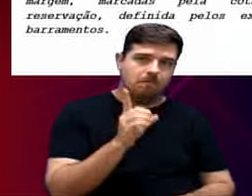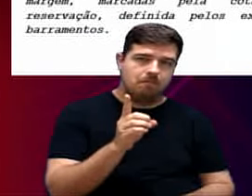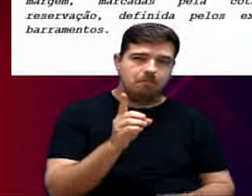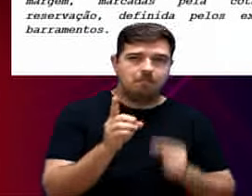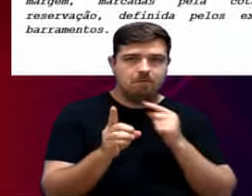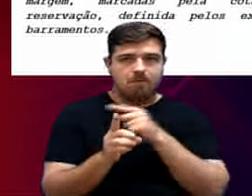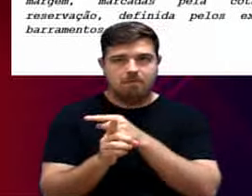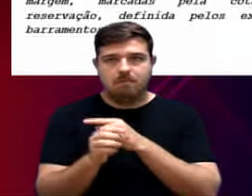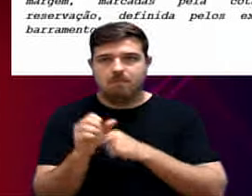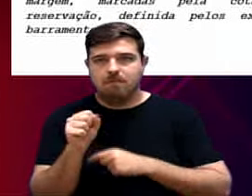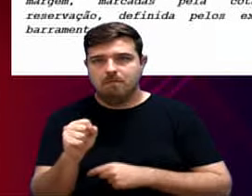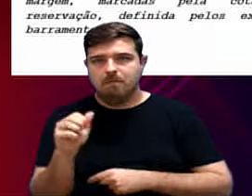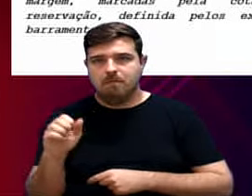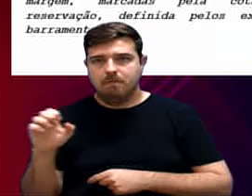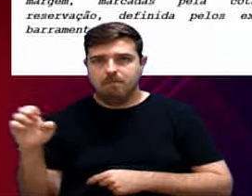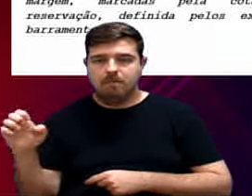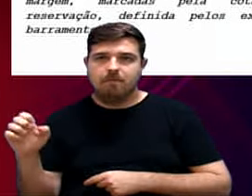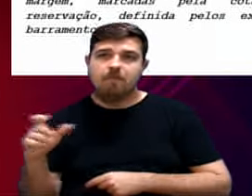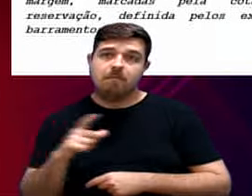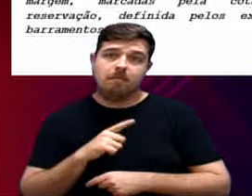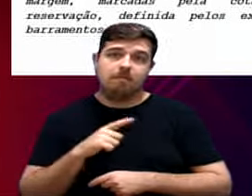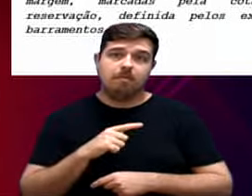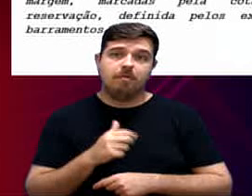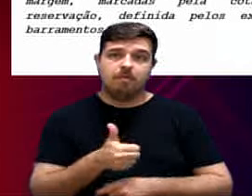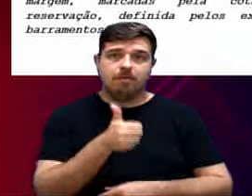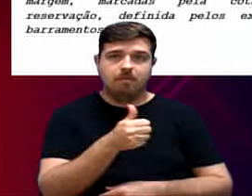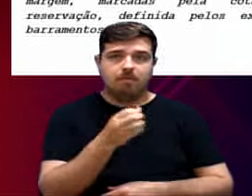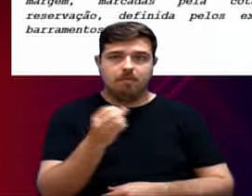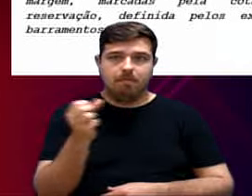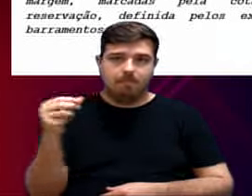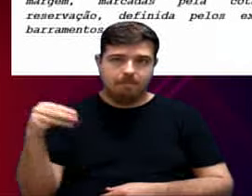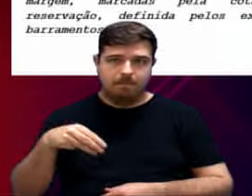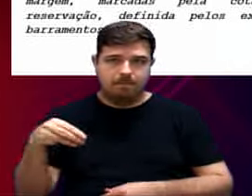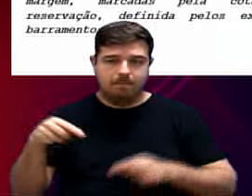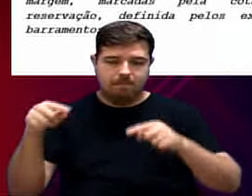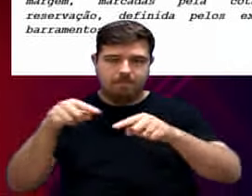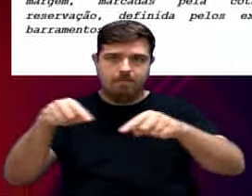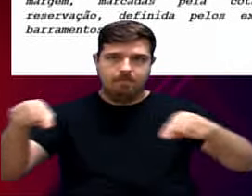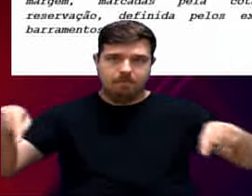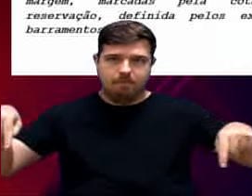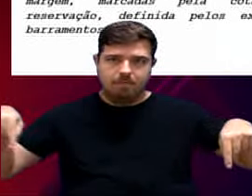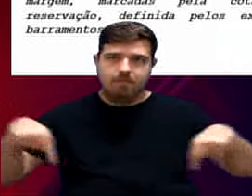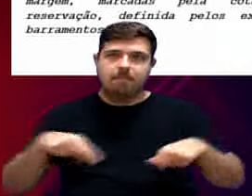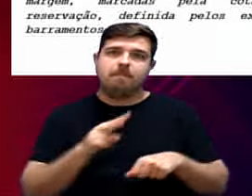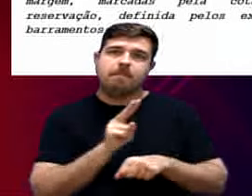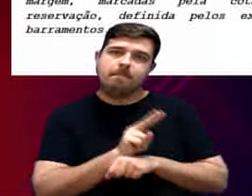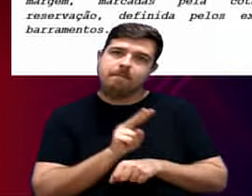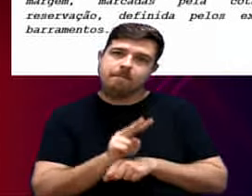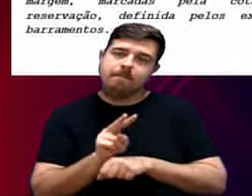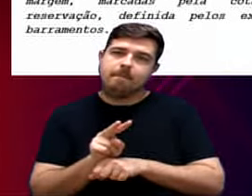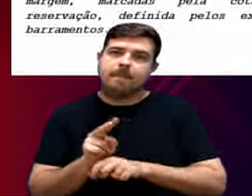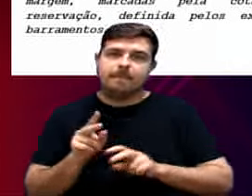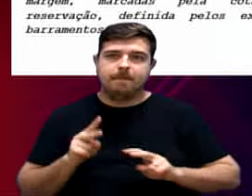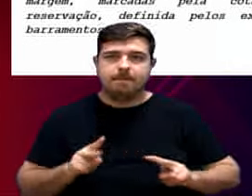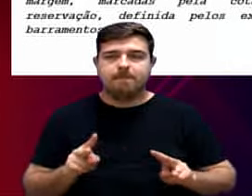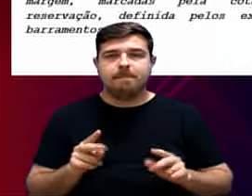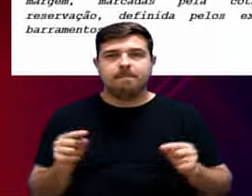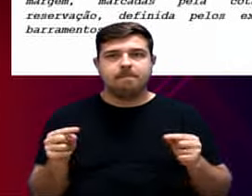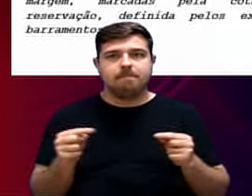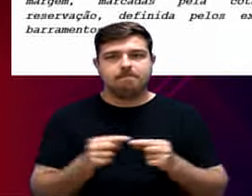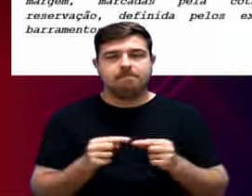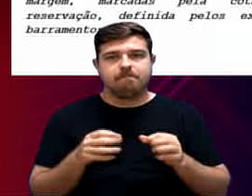sai terão Eh 100 m de área de proteção em cada margem marcadas pela